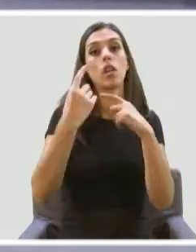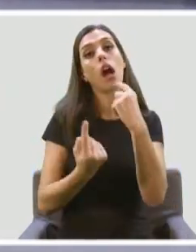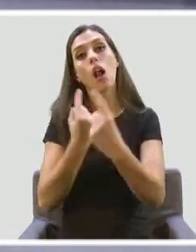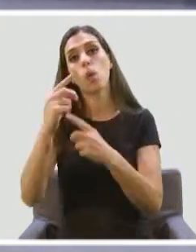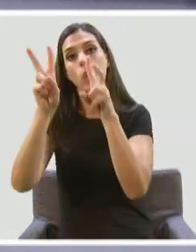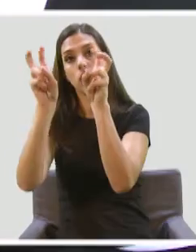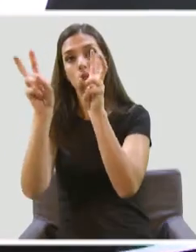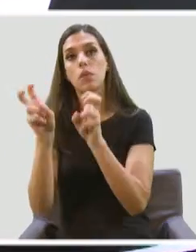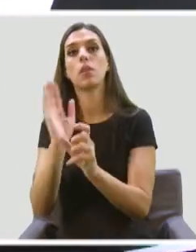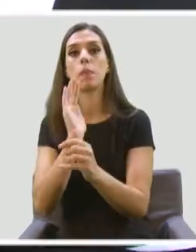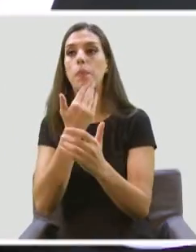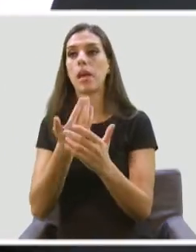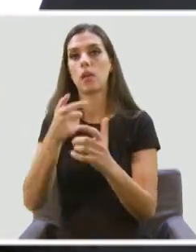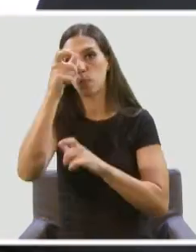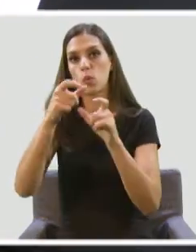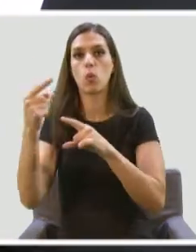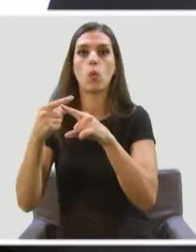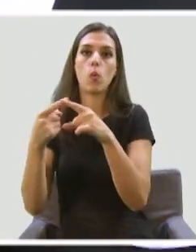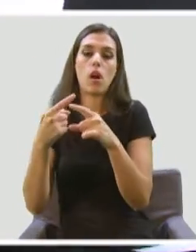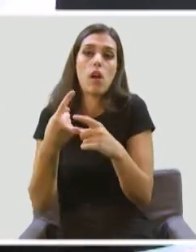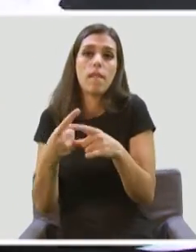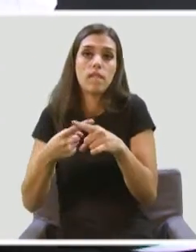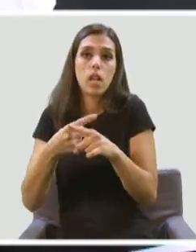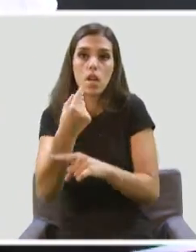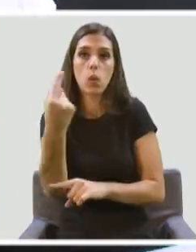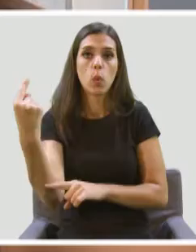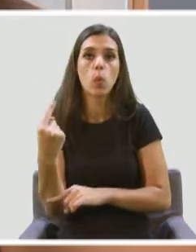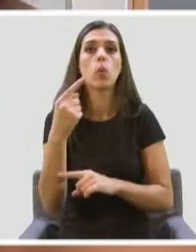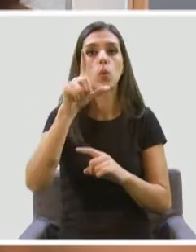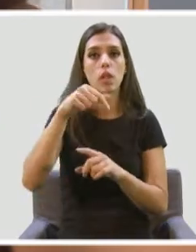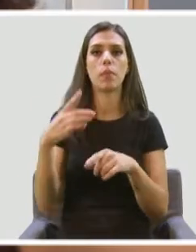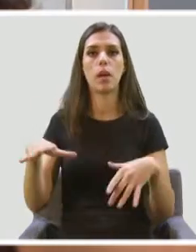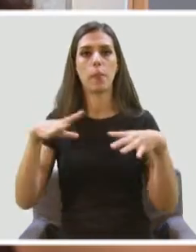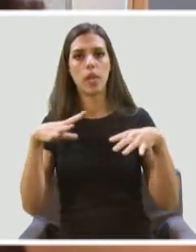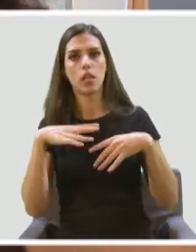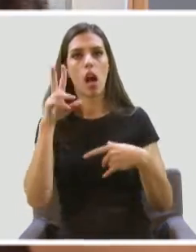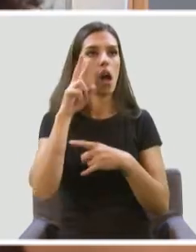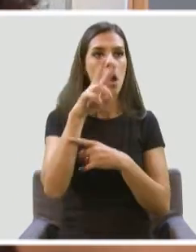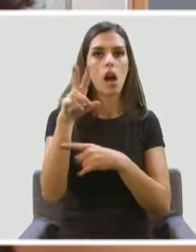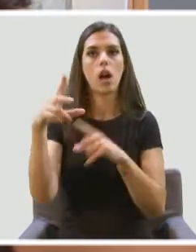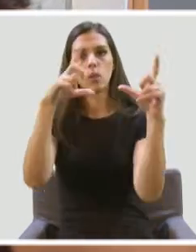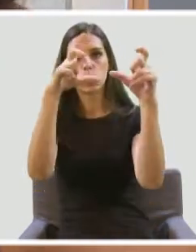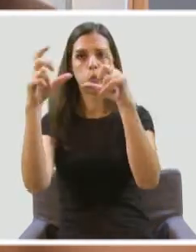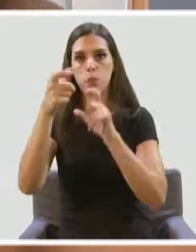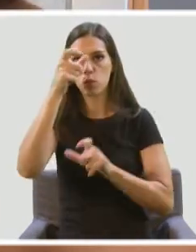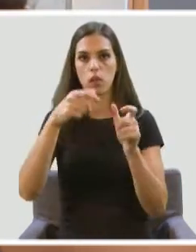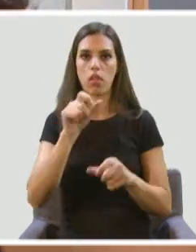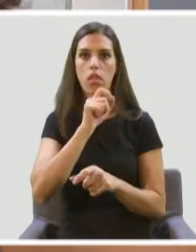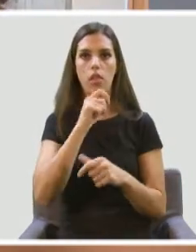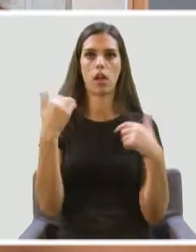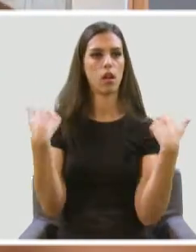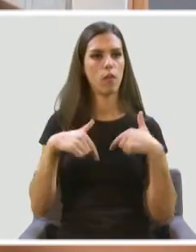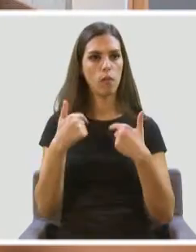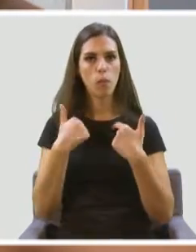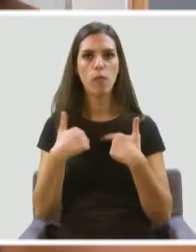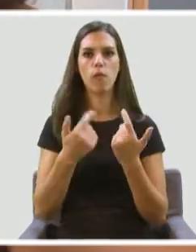mais temáticos, dependendo do interesse dos membros. Temos passeios fotográficos, onde os membros podem praticar